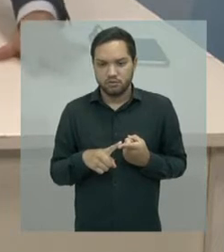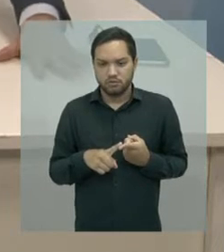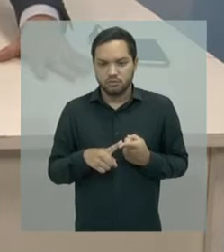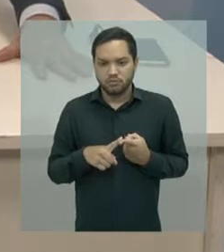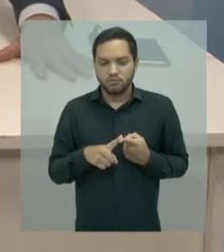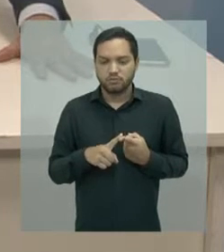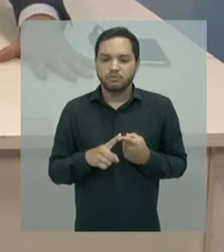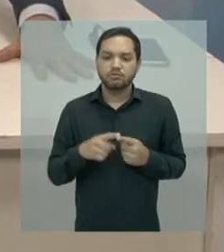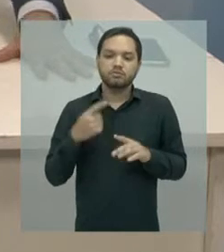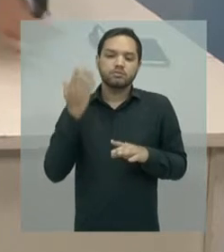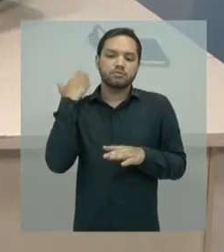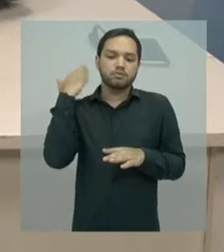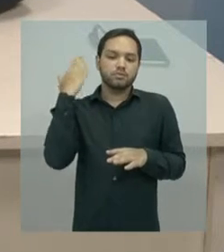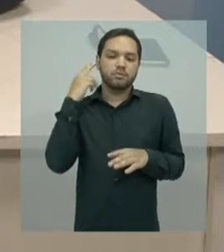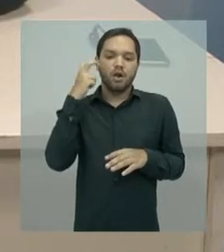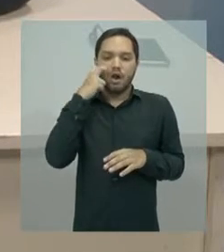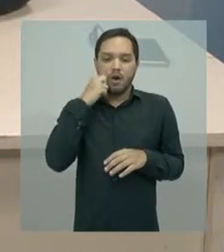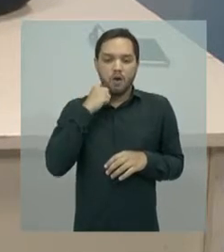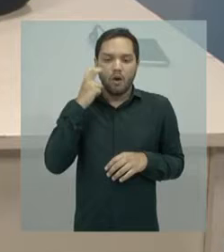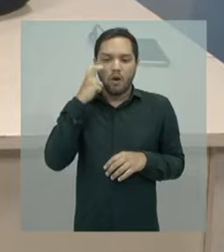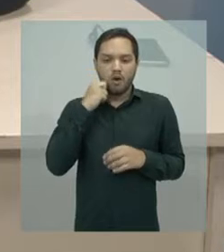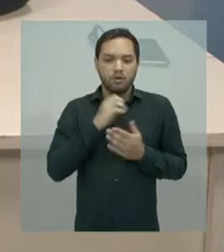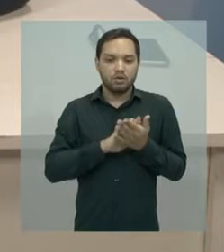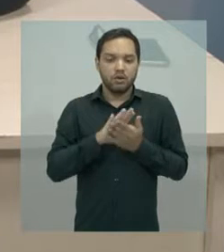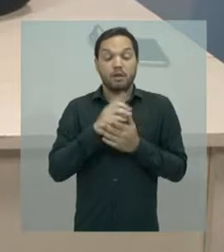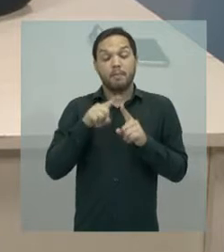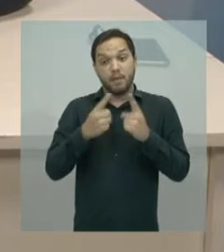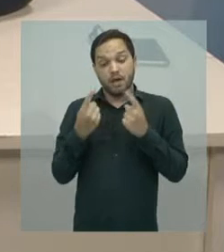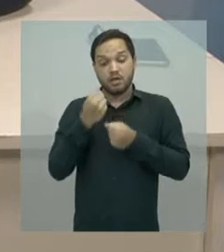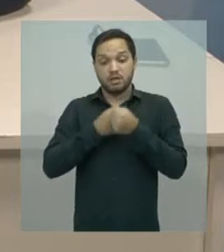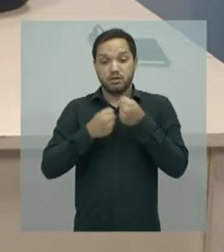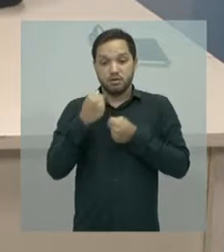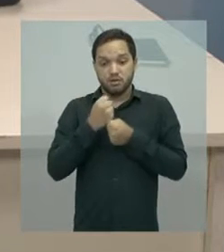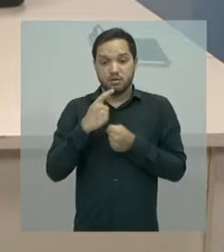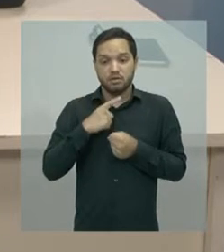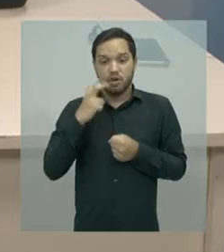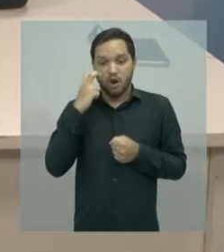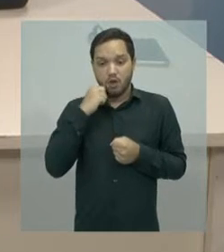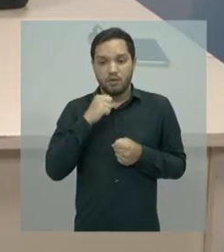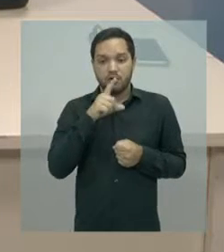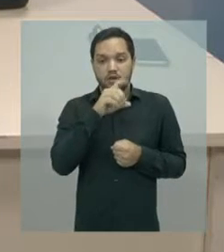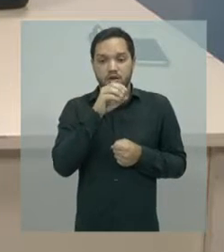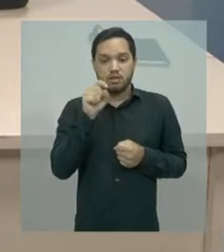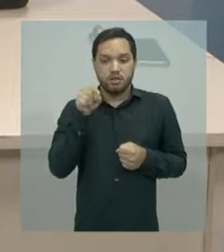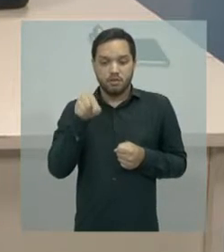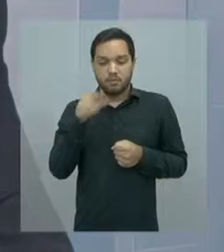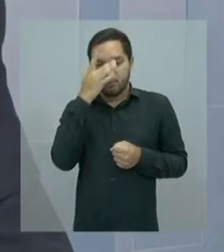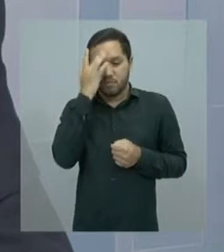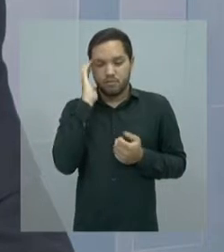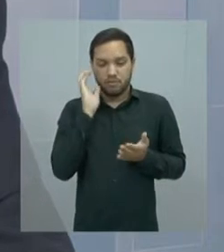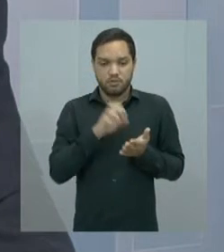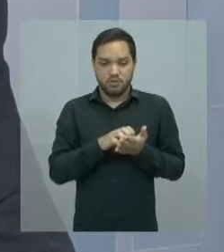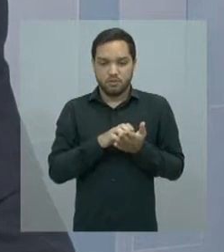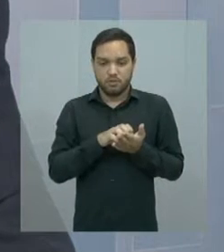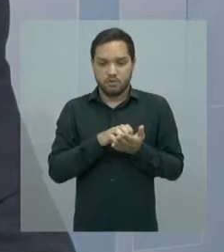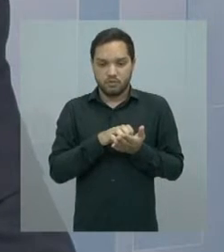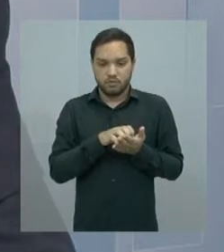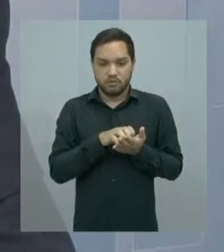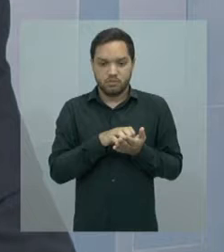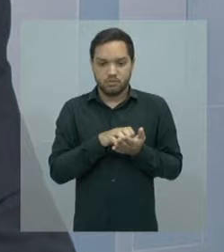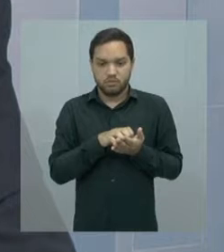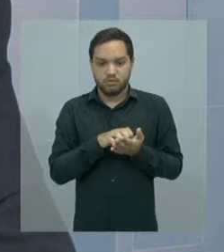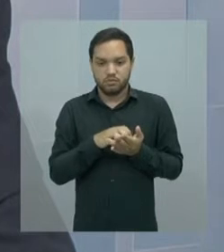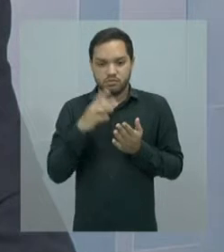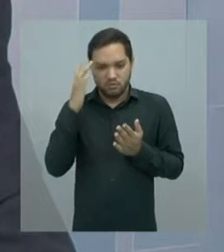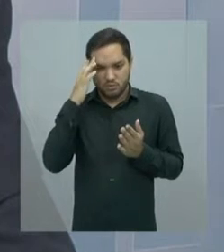Se no passado ele não estava dando lucro, mas no ano passado ele deu lucro. E tu imagina, são 100 mil servidores, diretos e indiretos. Faz tempo. Você acha que a